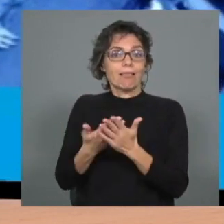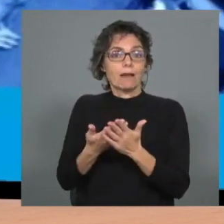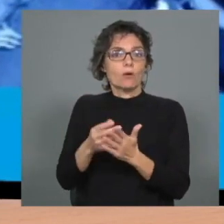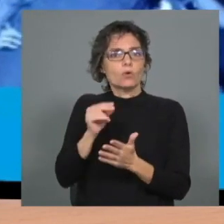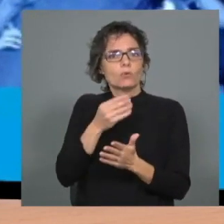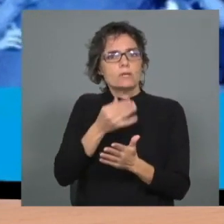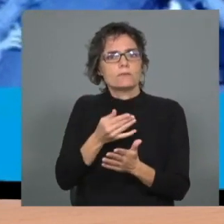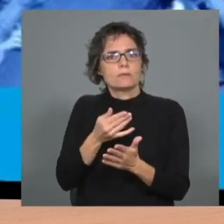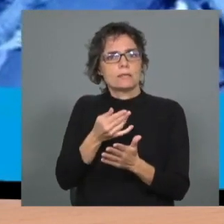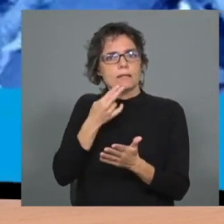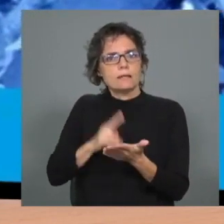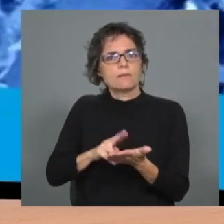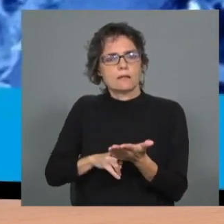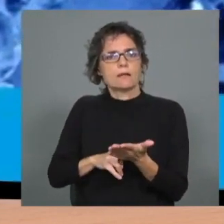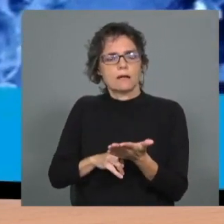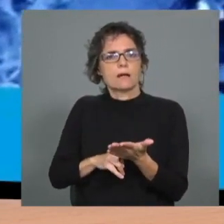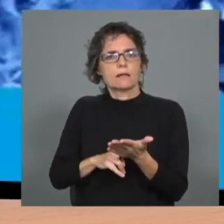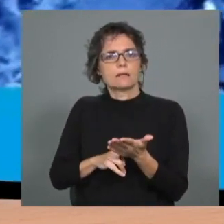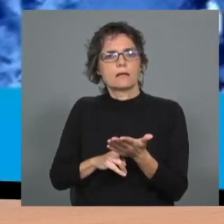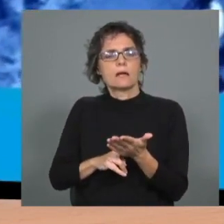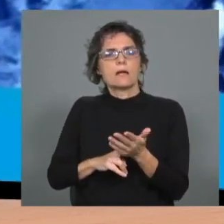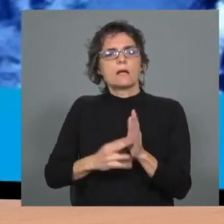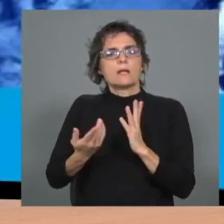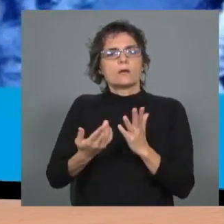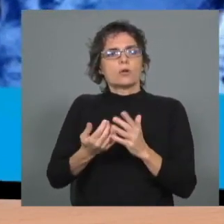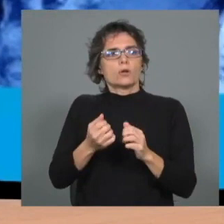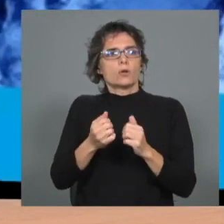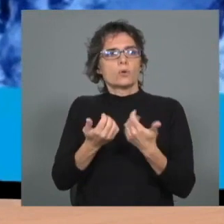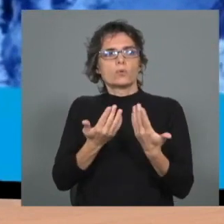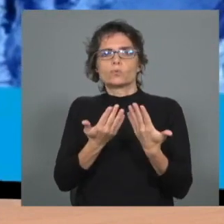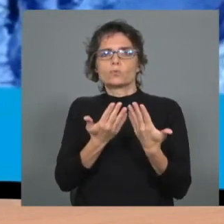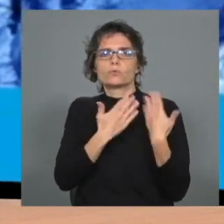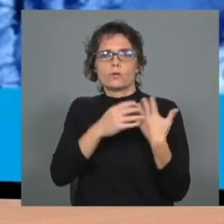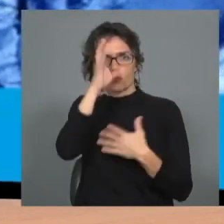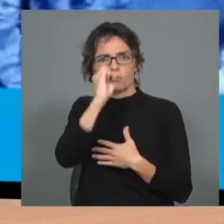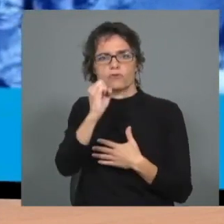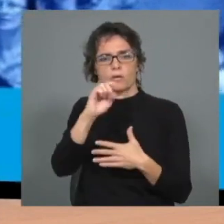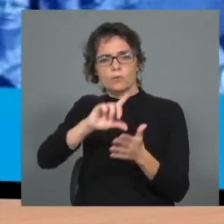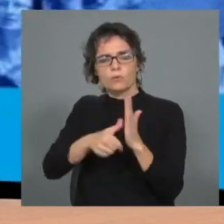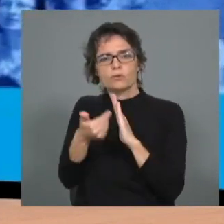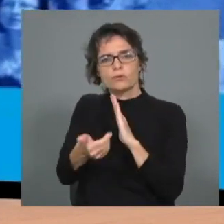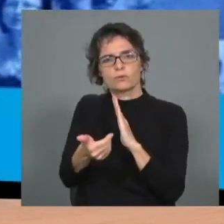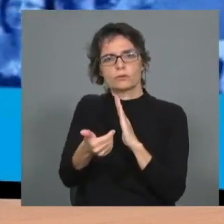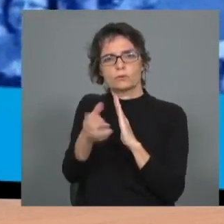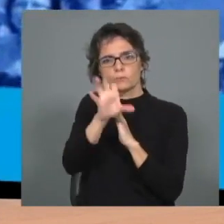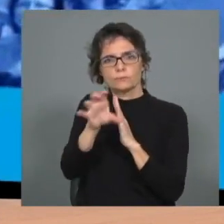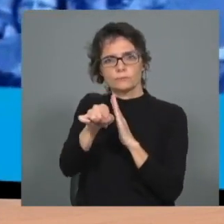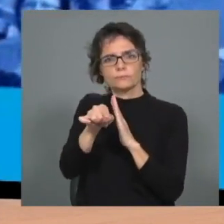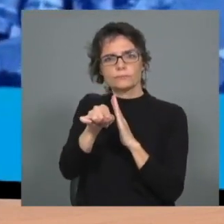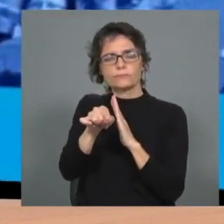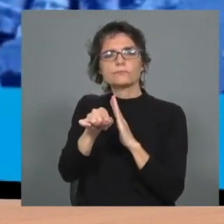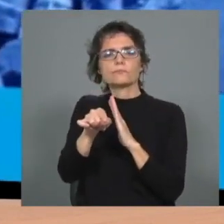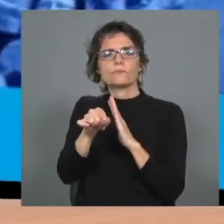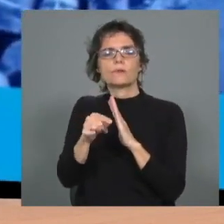de um pacto em torno do papel do Estado, na qual pudesse se pensar um projeto de país e qual o Estado executasse esse projeto de país, independência